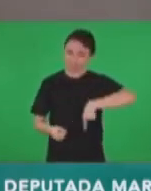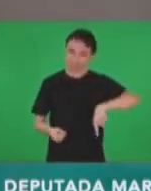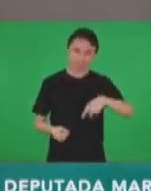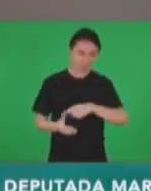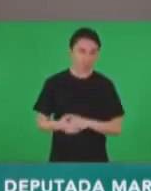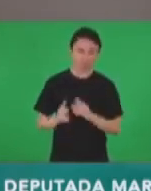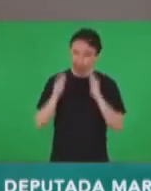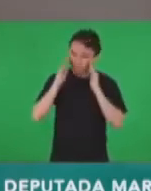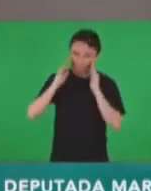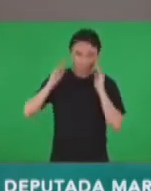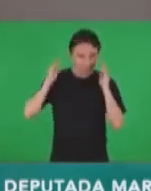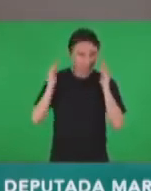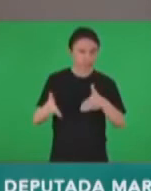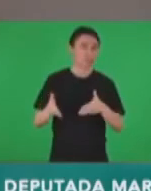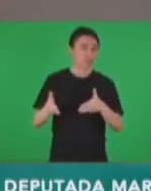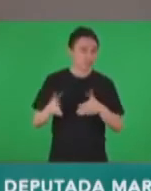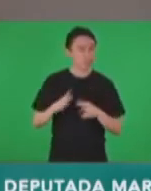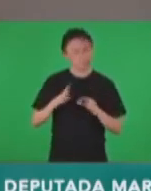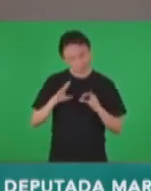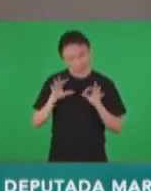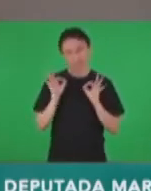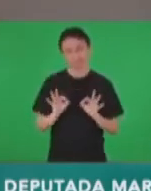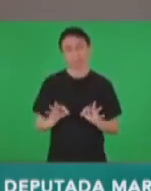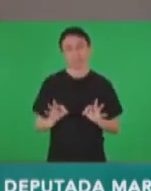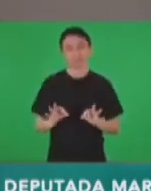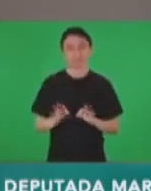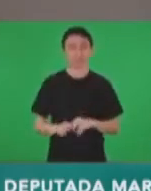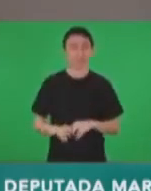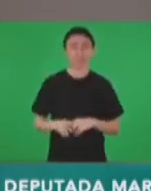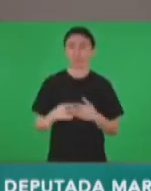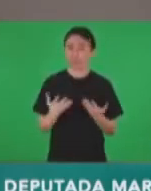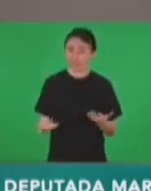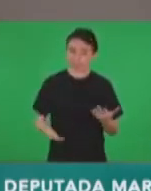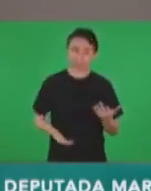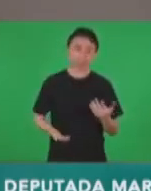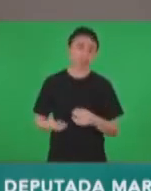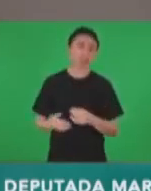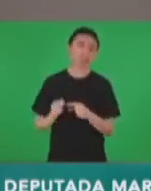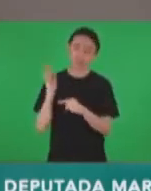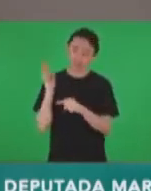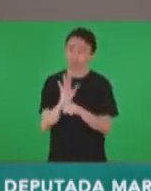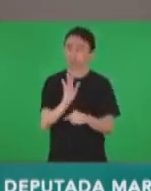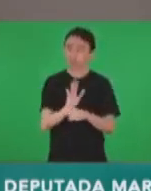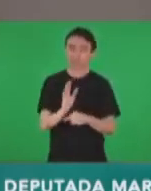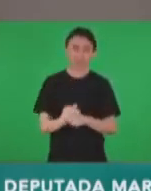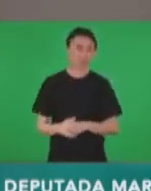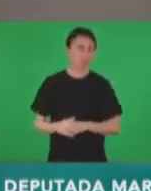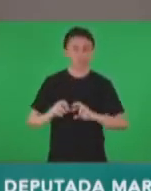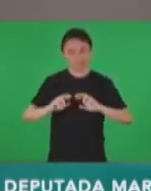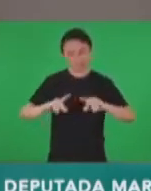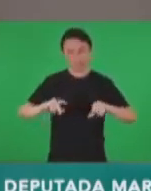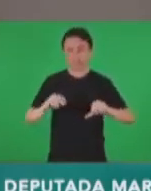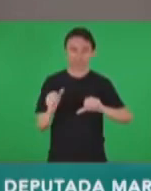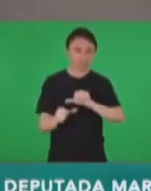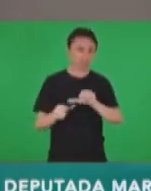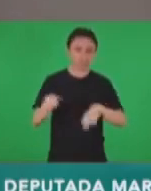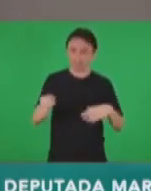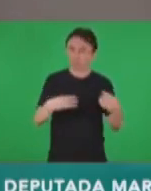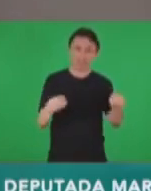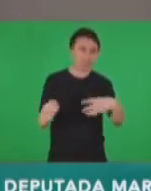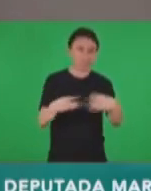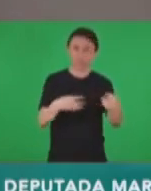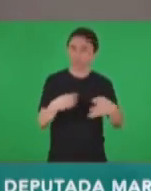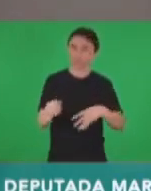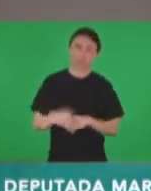traz possibilidades de inovação para que a gente possa avançar nessa agenda. Não dá para a gente achar que está tudo